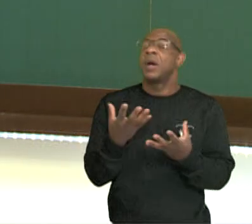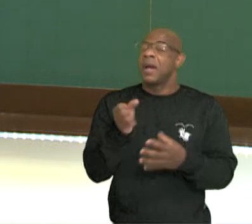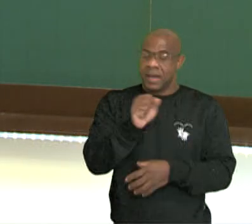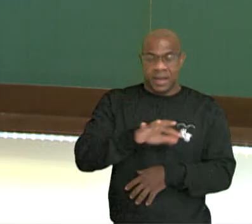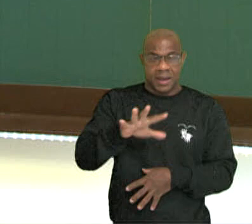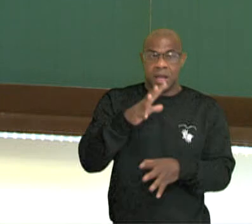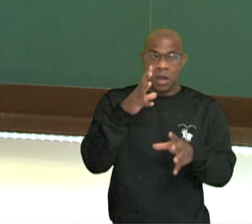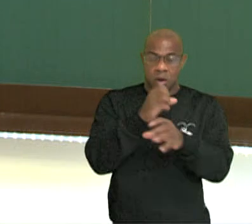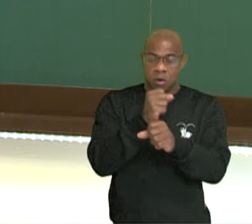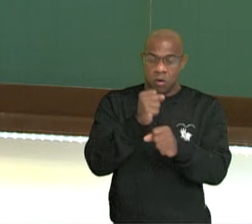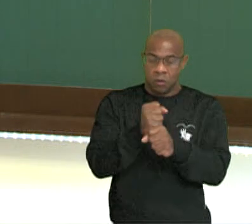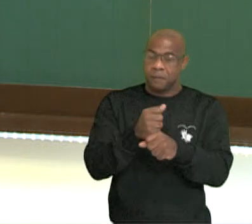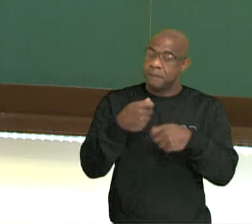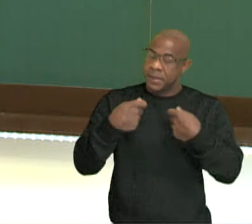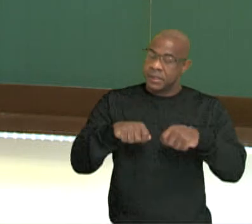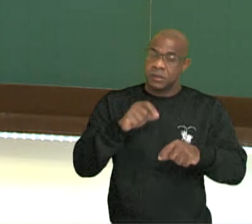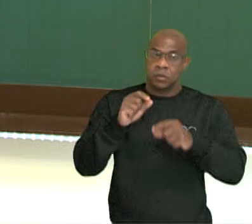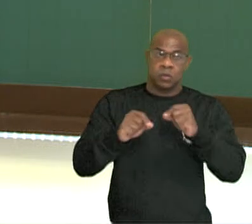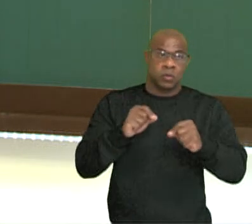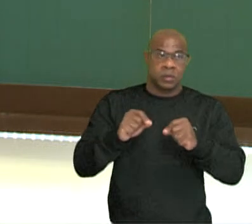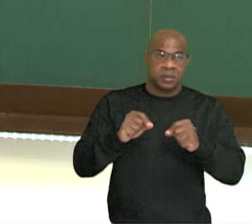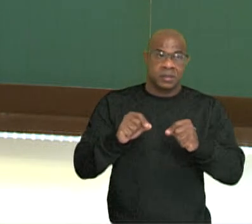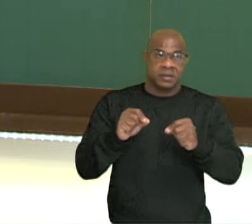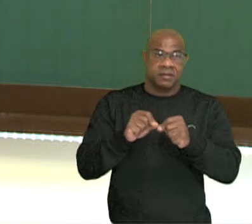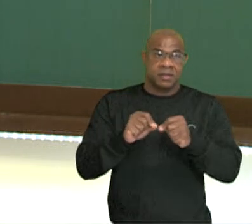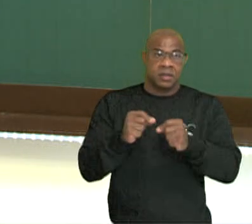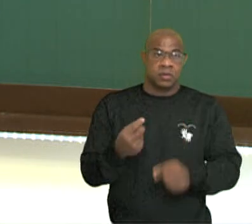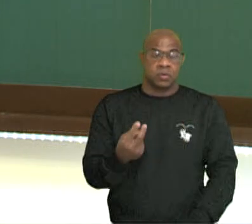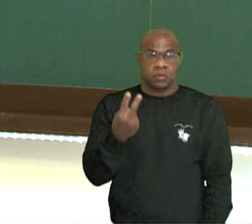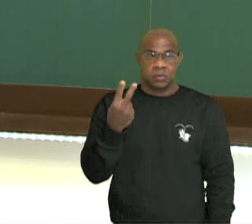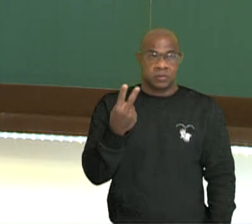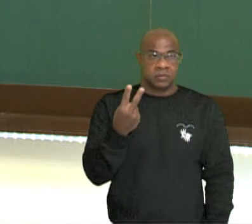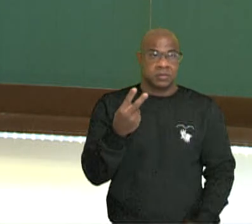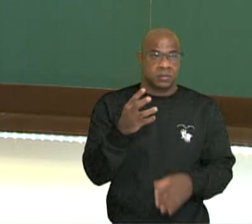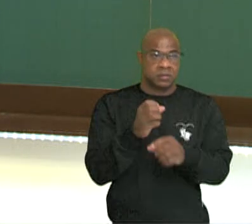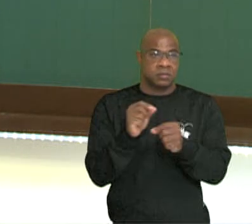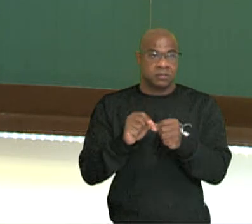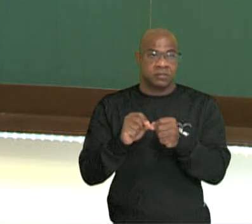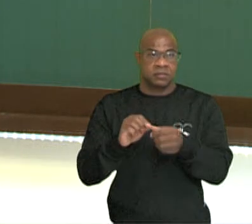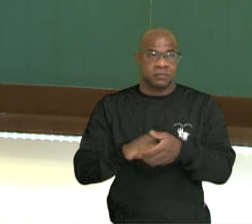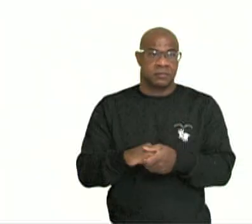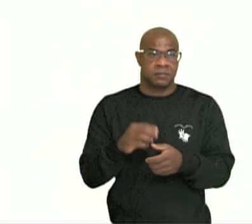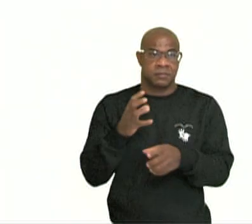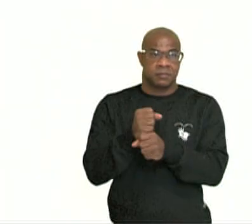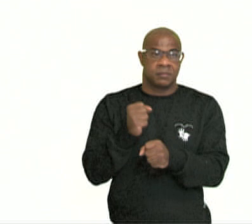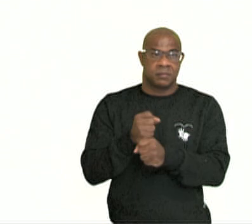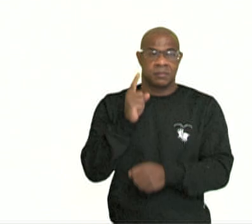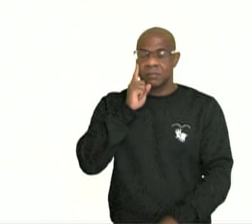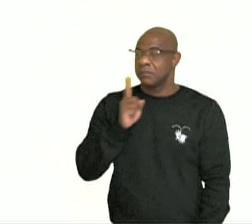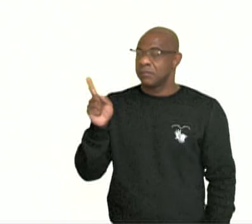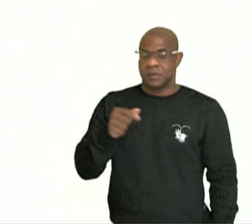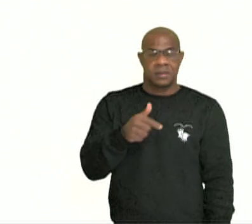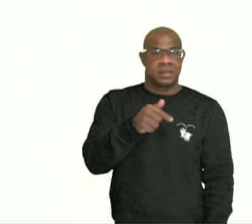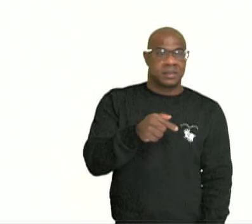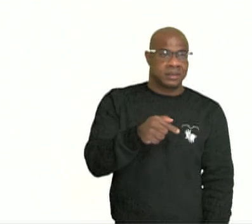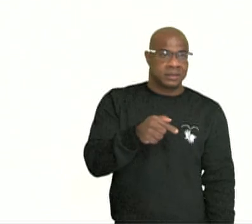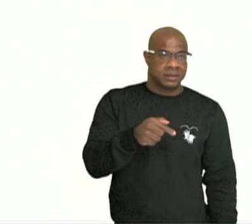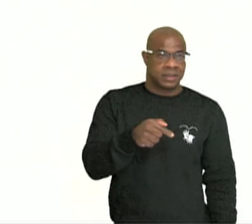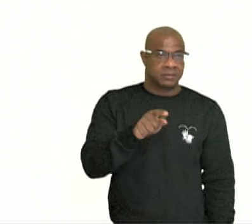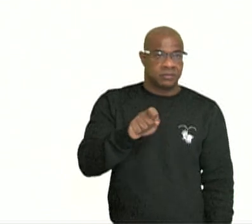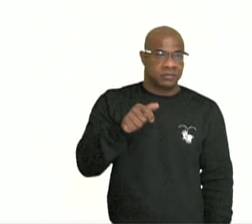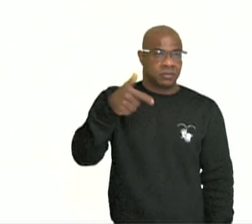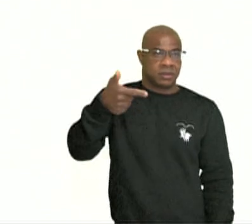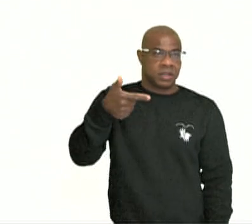total, eu tenho que somar esses dois pedacinhos. Então, a área total, 7x ao quadrado mais x à